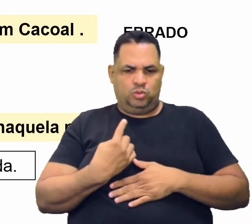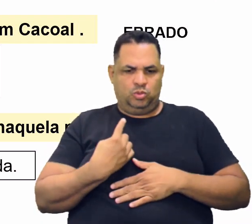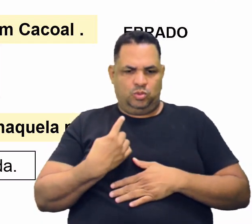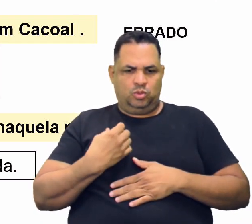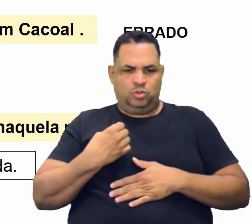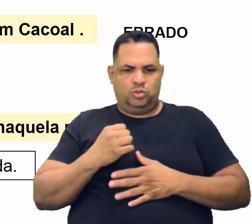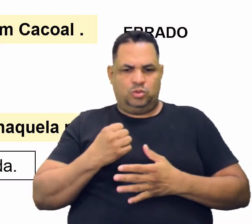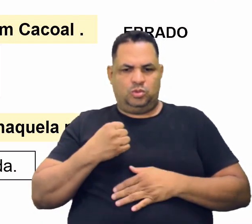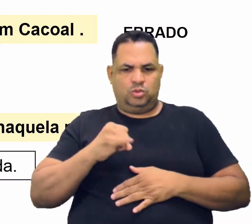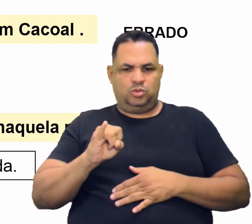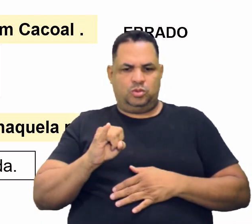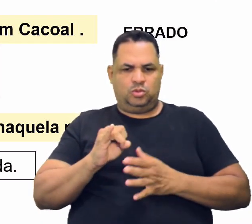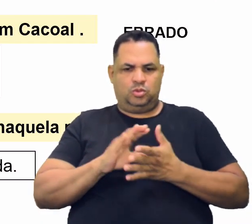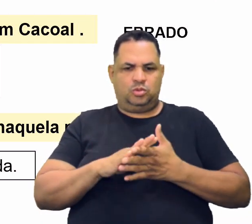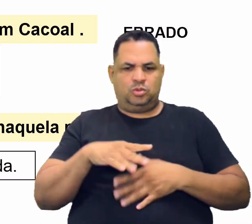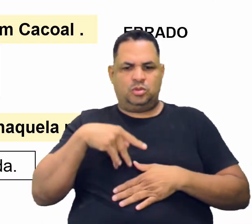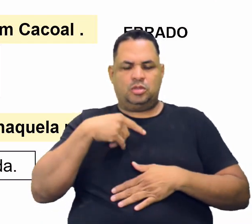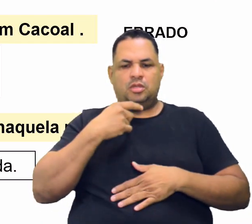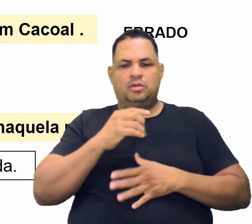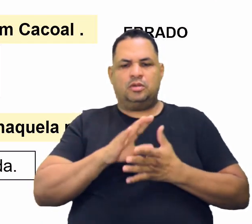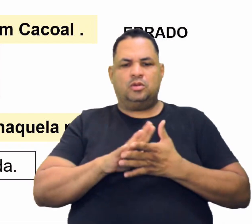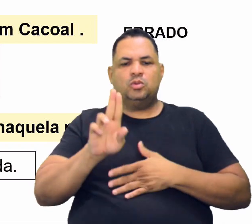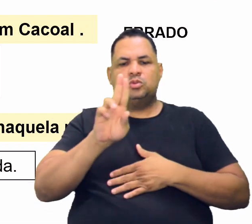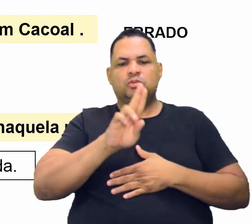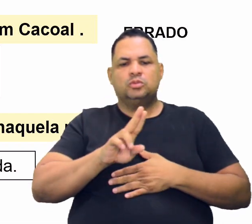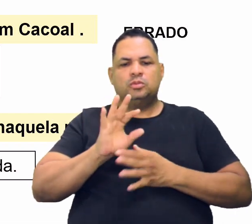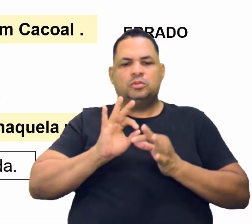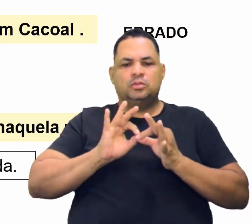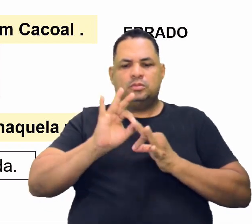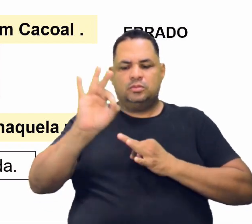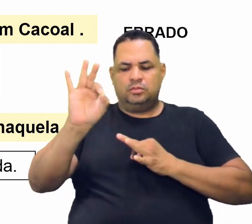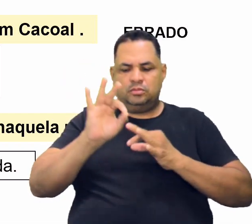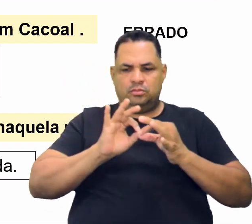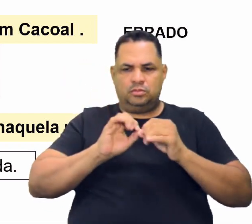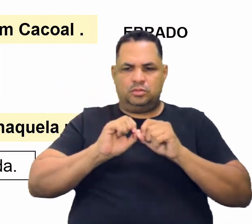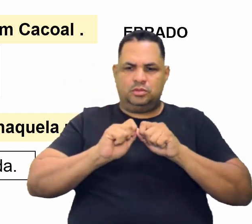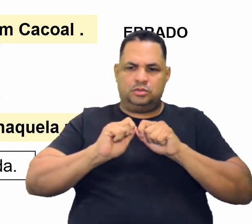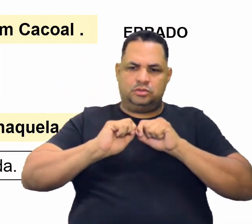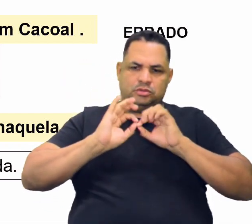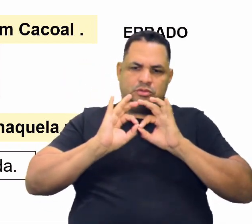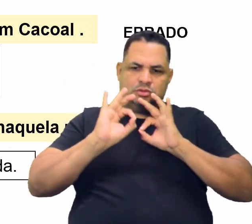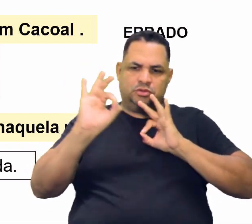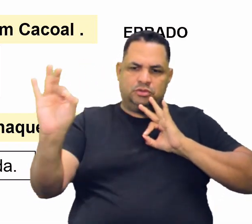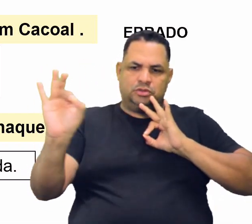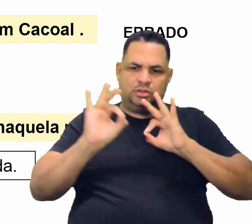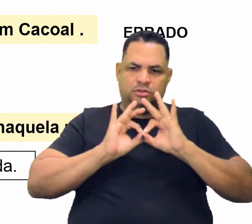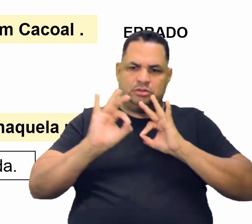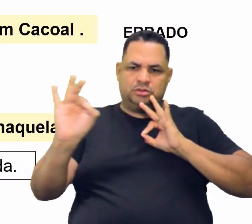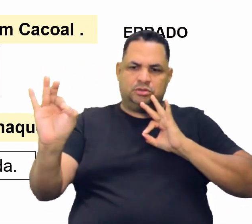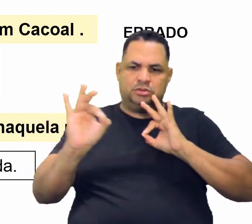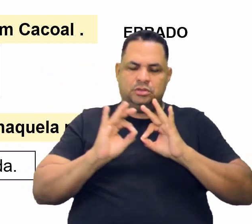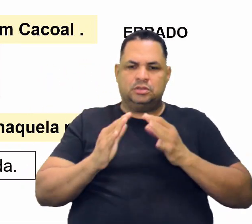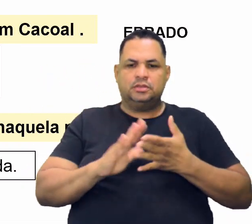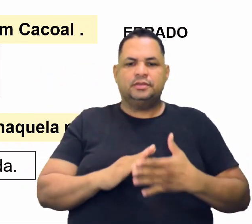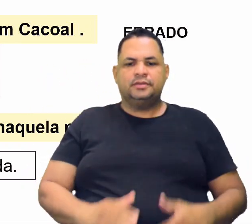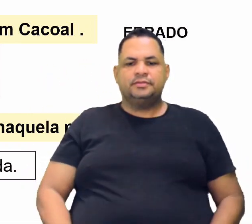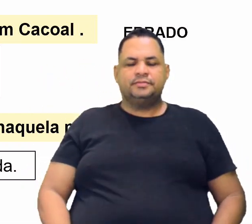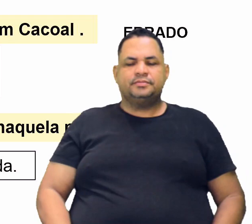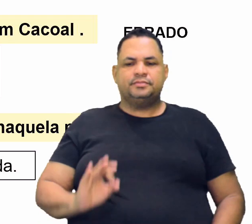se a expressão for de quê? Ó, medida. Então, está o